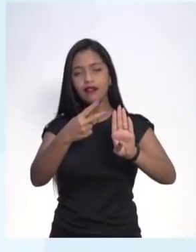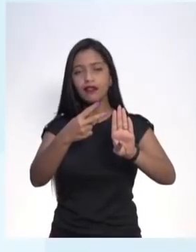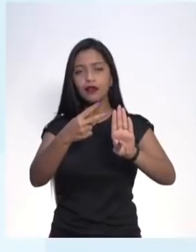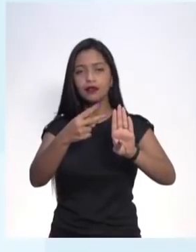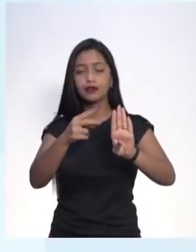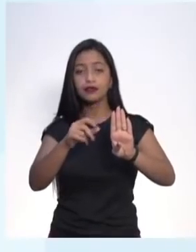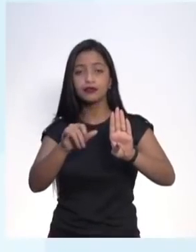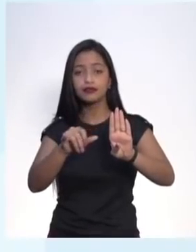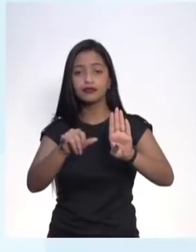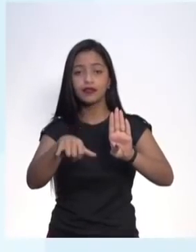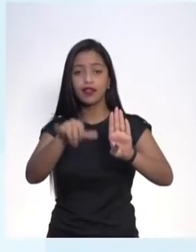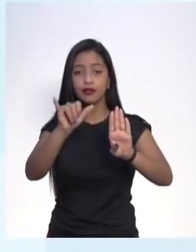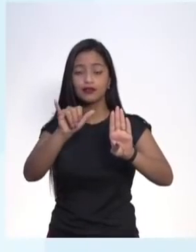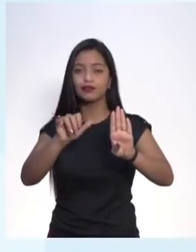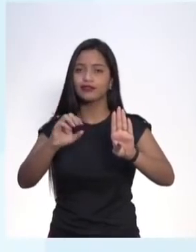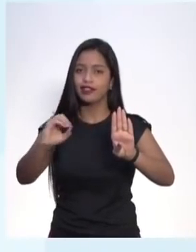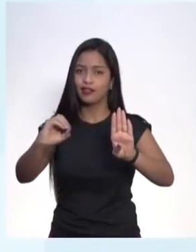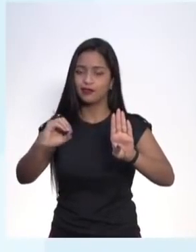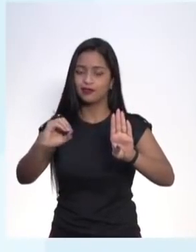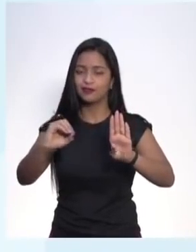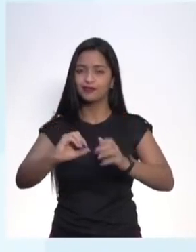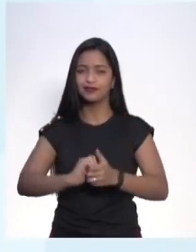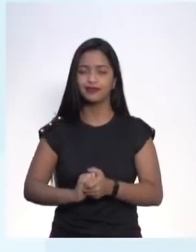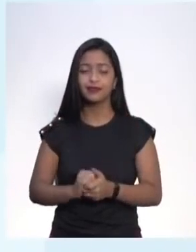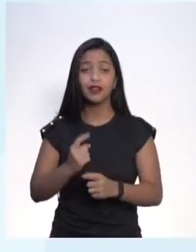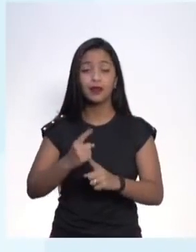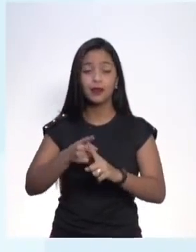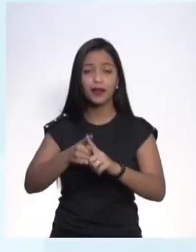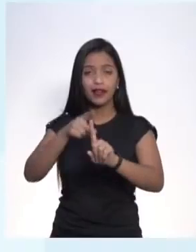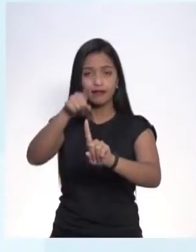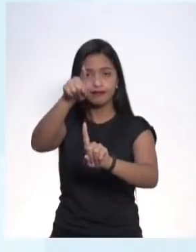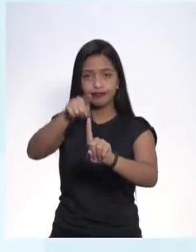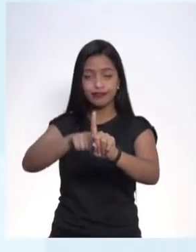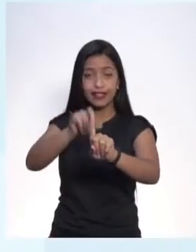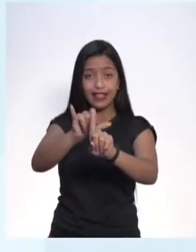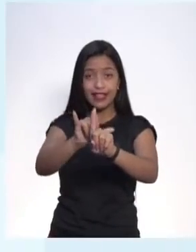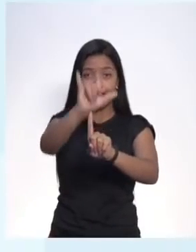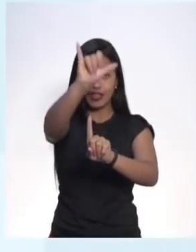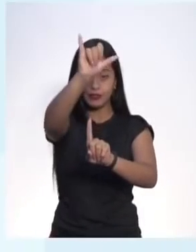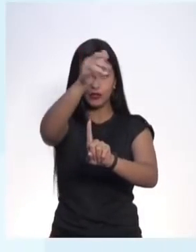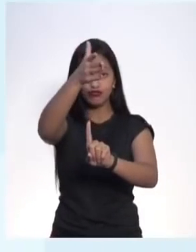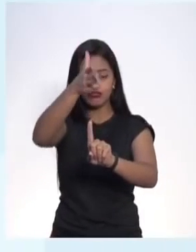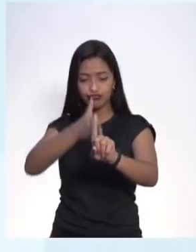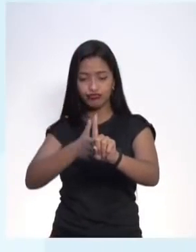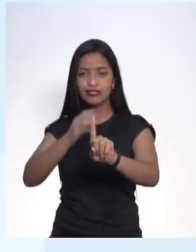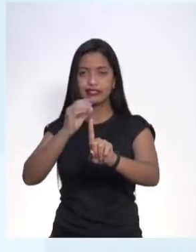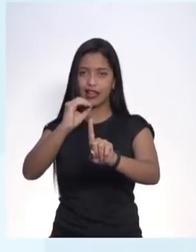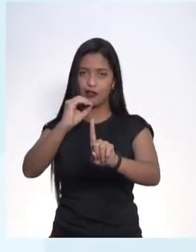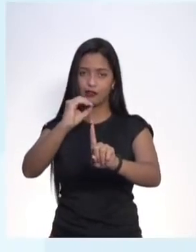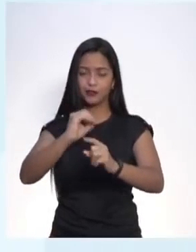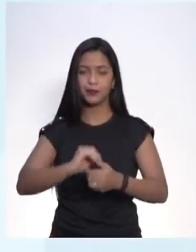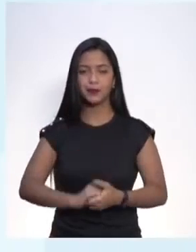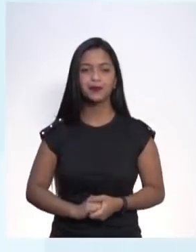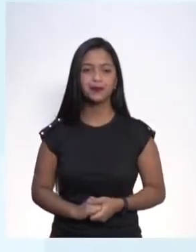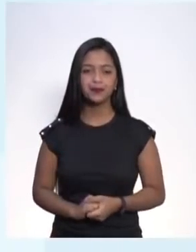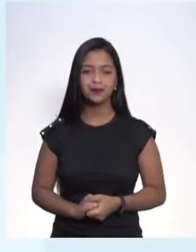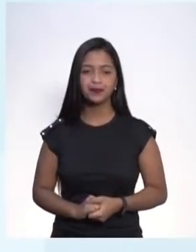outro é 0, né? Ele está exatamente em cima da reta Y, então, 0 e 2. Meu ponto